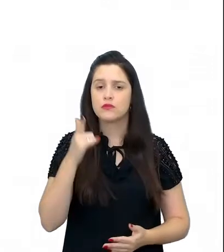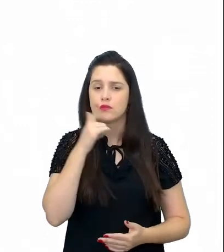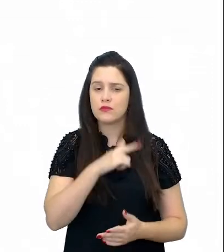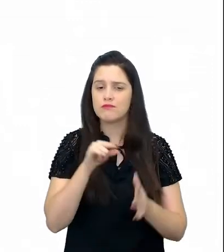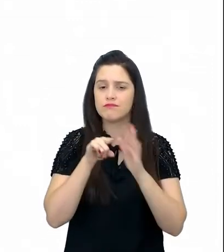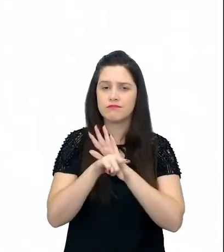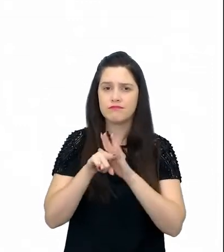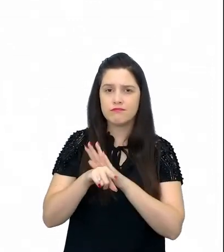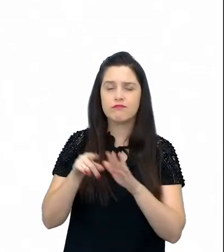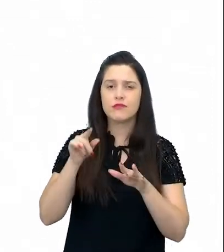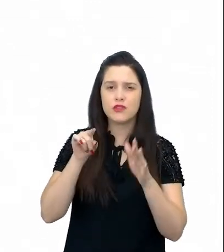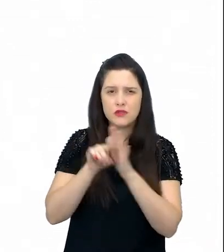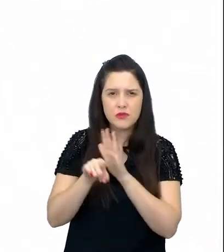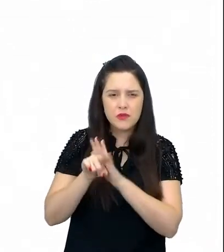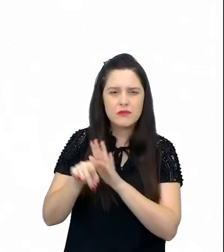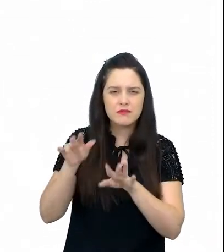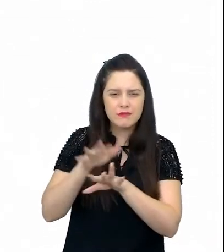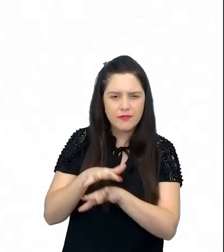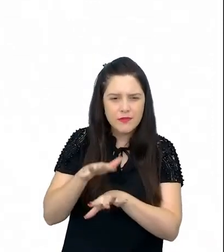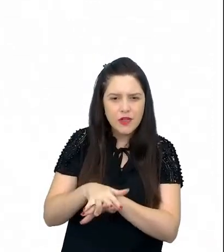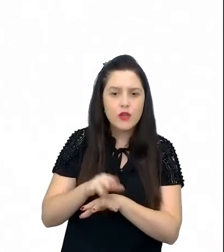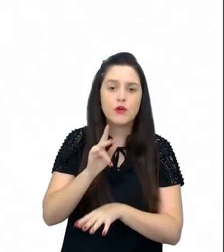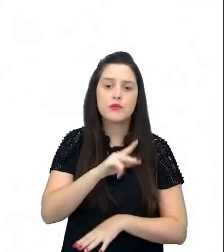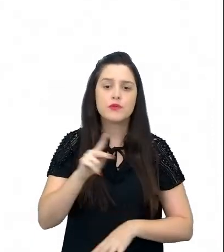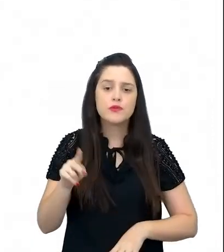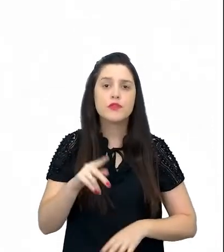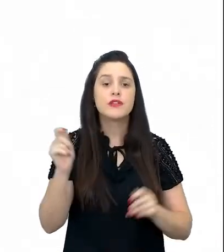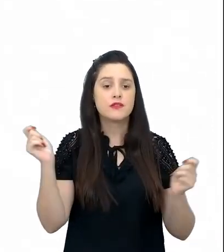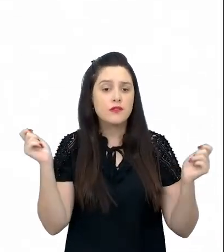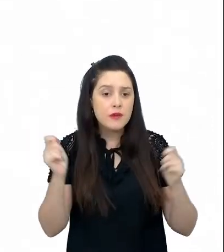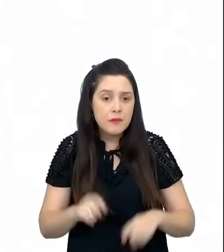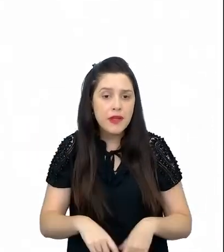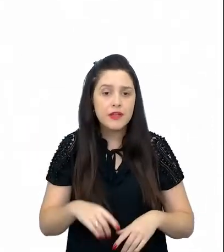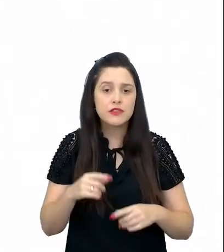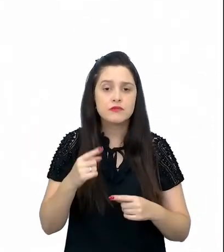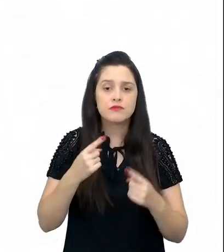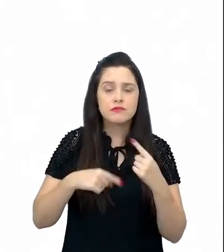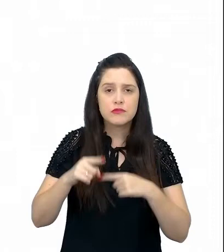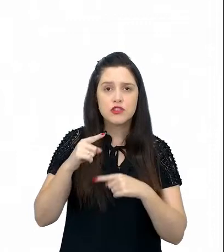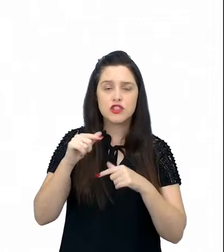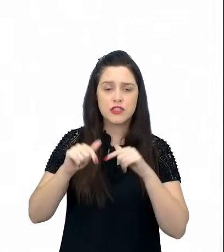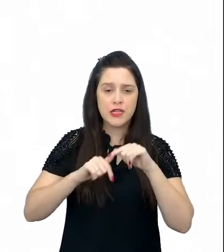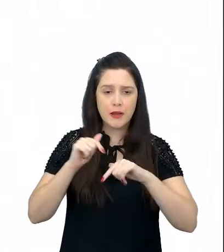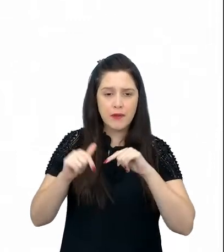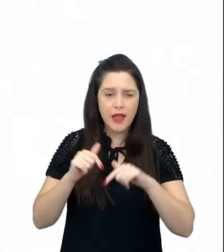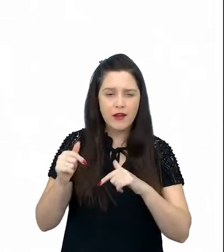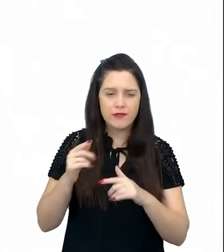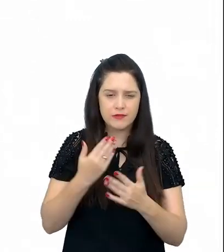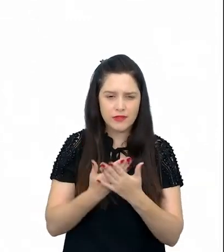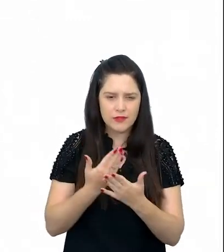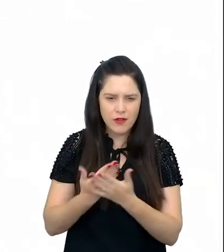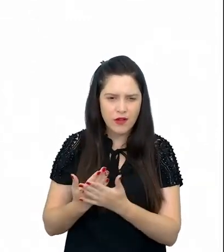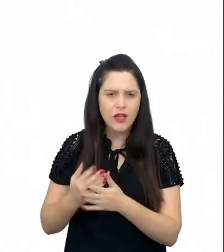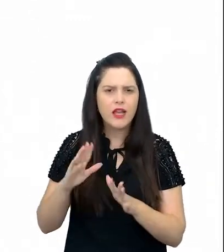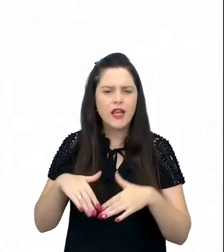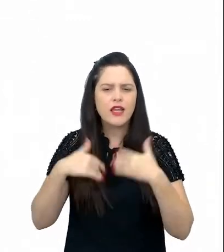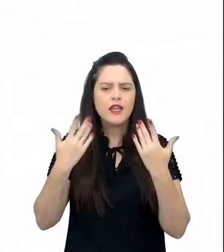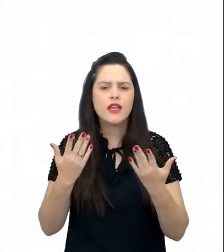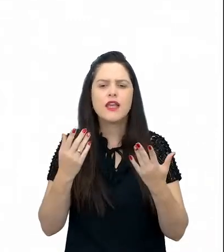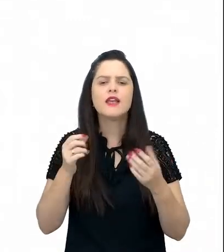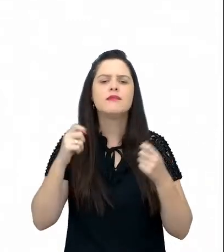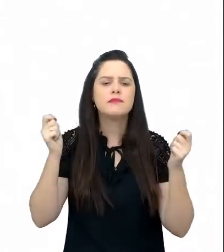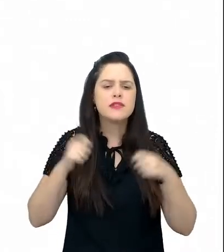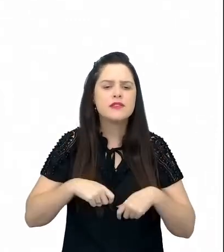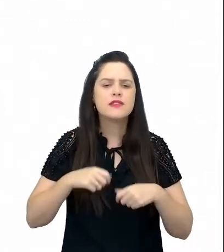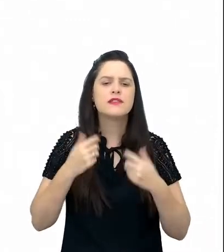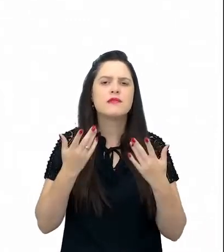questões matemáticas? Os professores são capazes de promover esse tipo de trabalho nas aulas? Que condições são necessárias para que isso